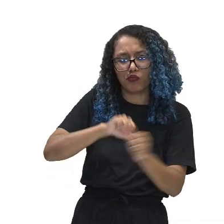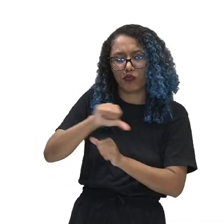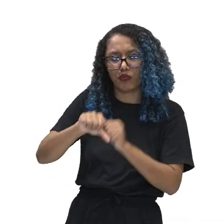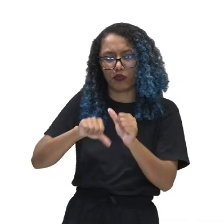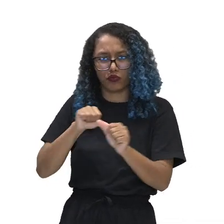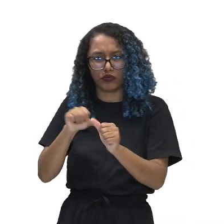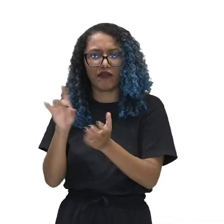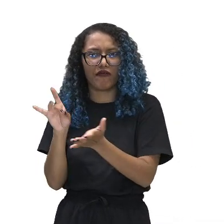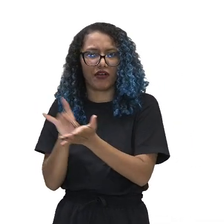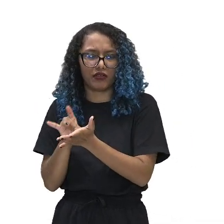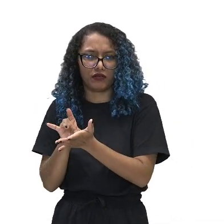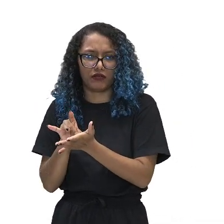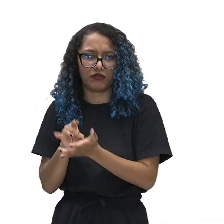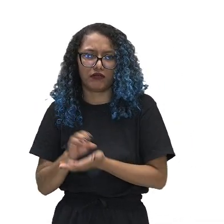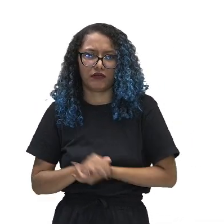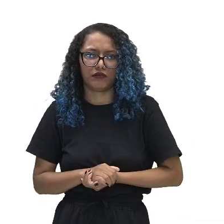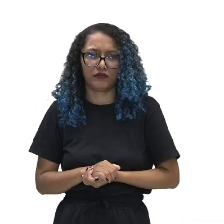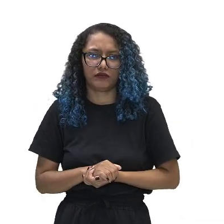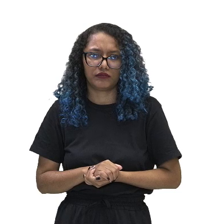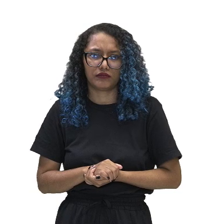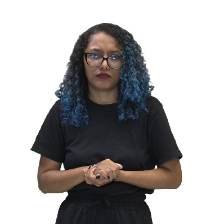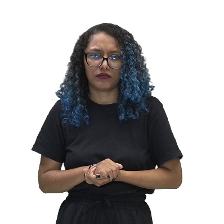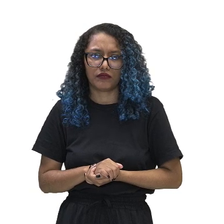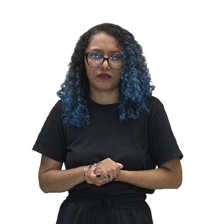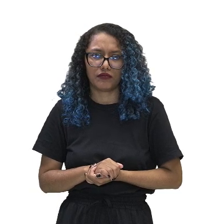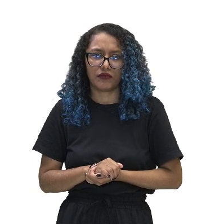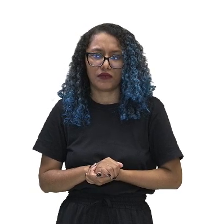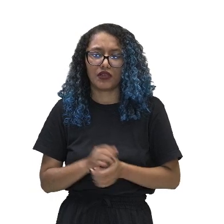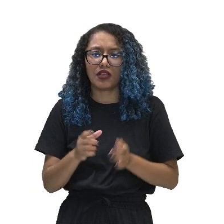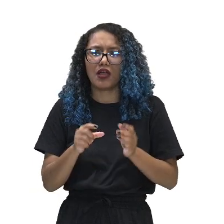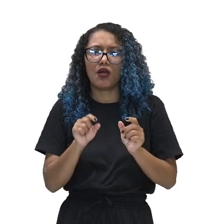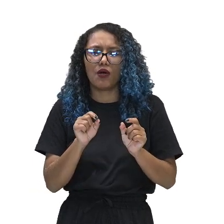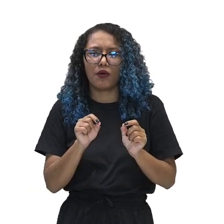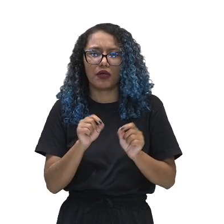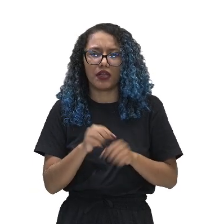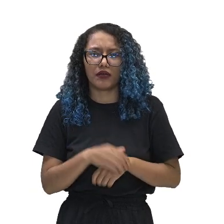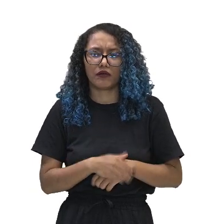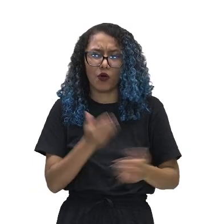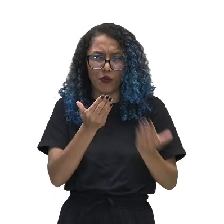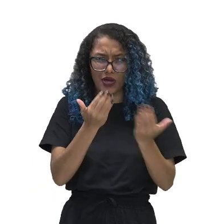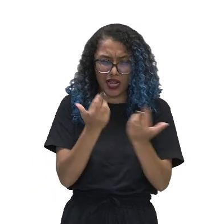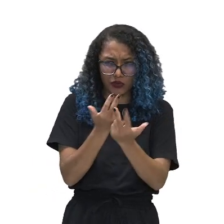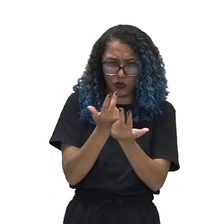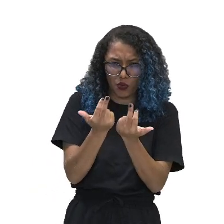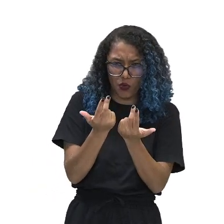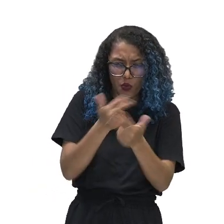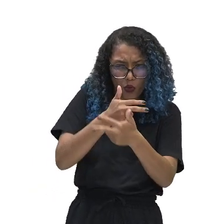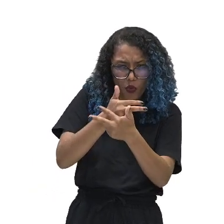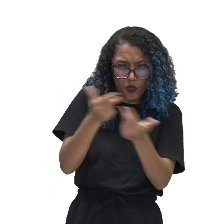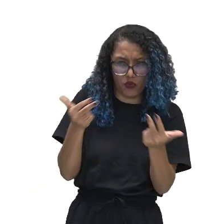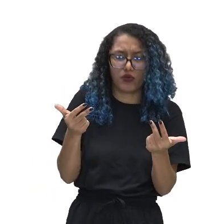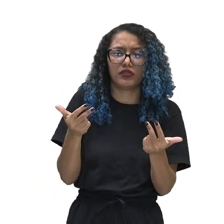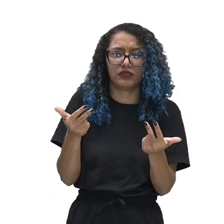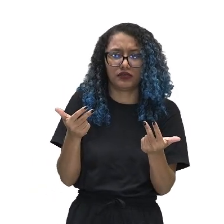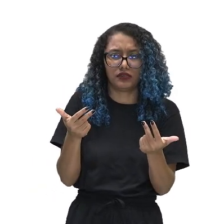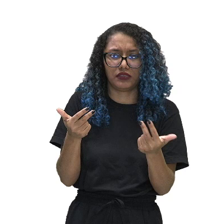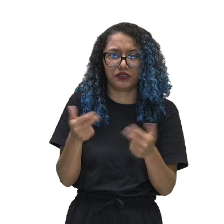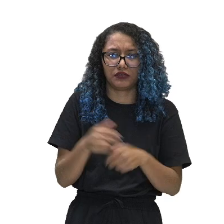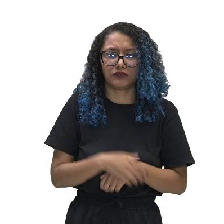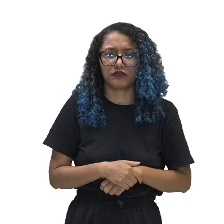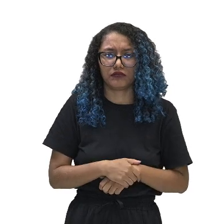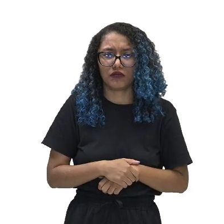são tratados como coisas. Não estão simplesmente de forma abstrata da vida das